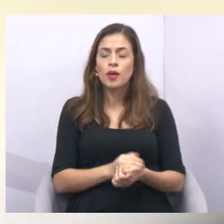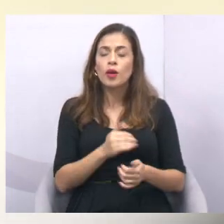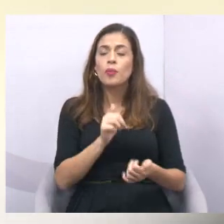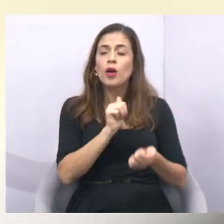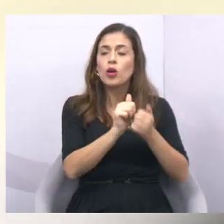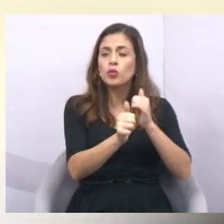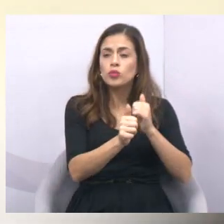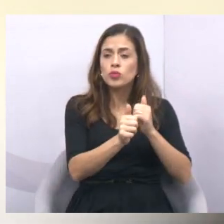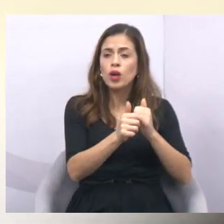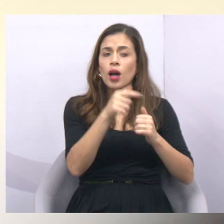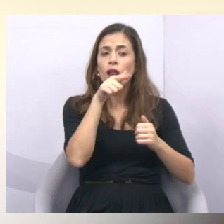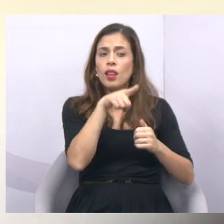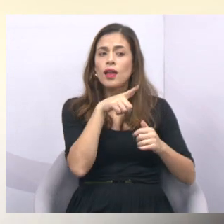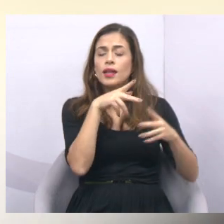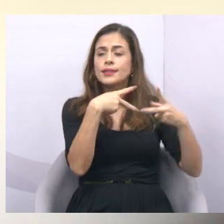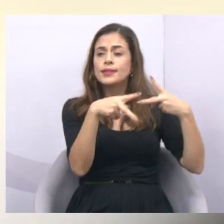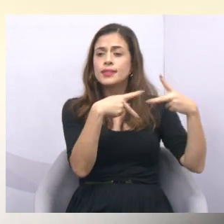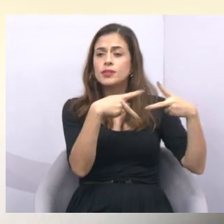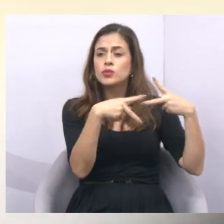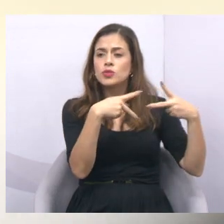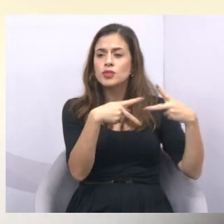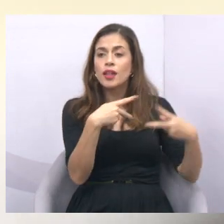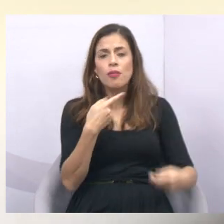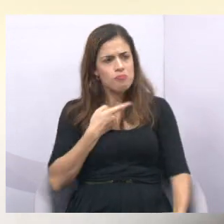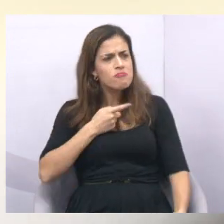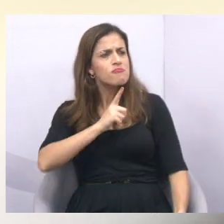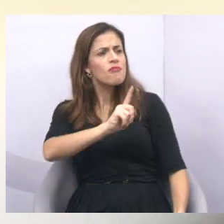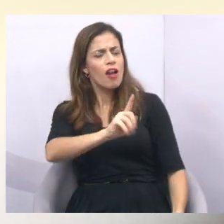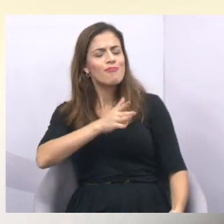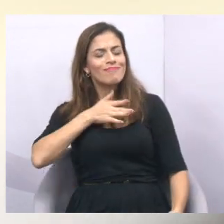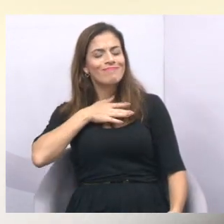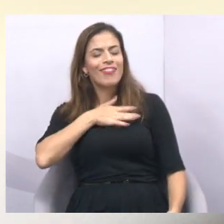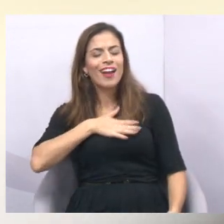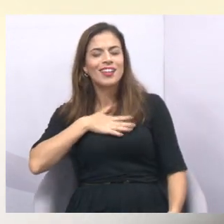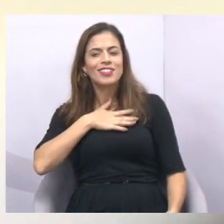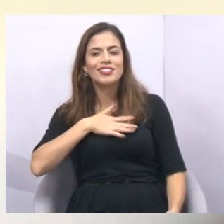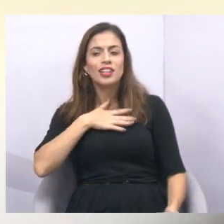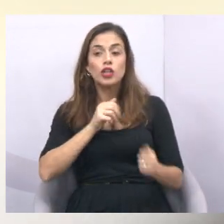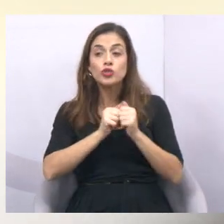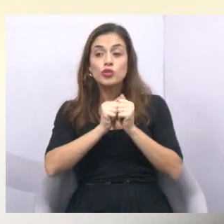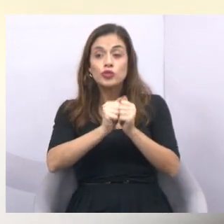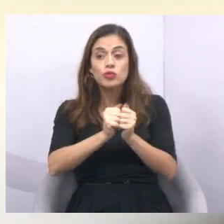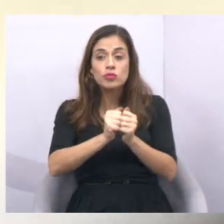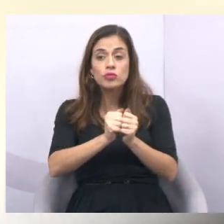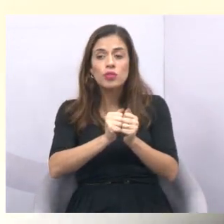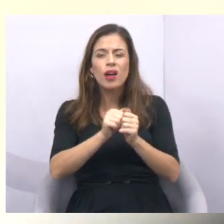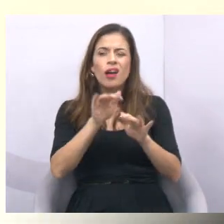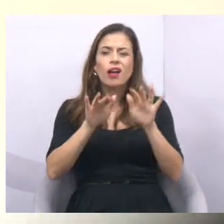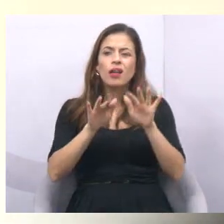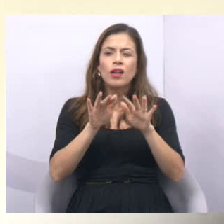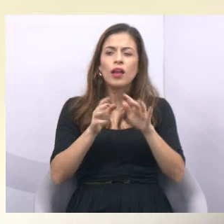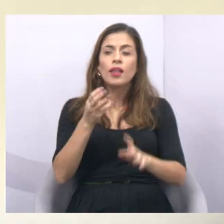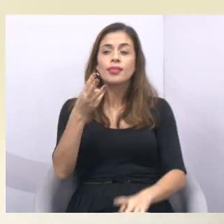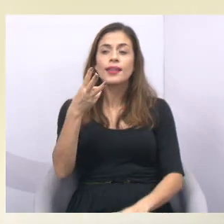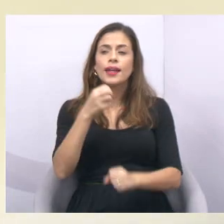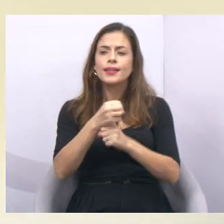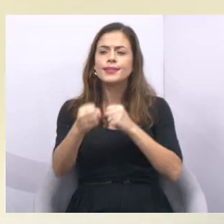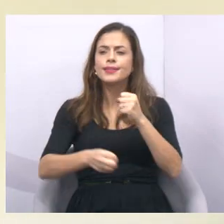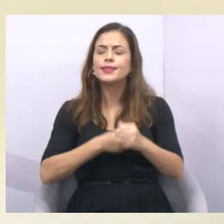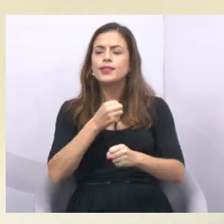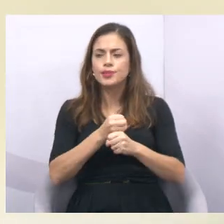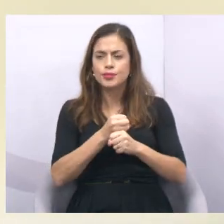Campos. E assim fui, com muito prazer. E juntos lá ficamos aproximadamente 3